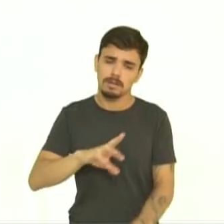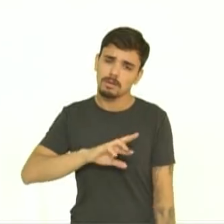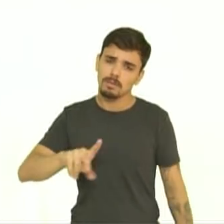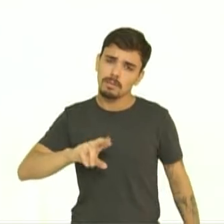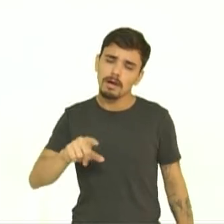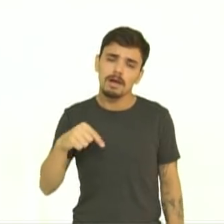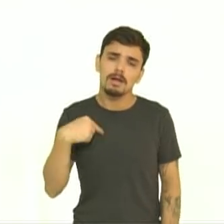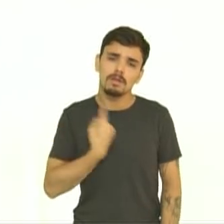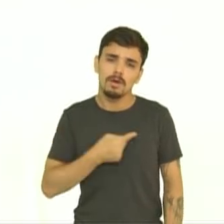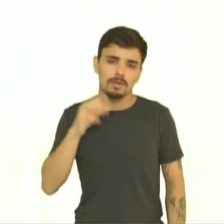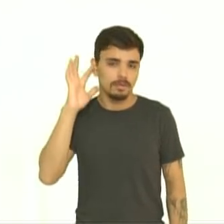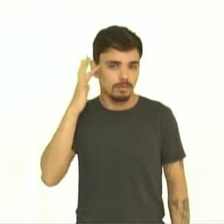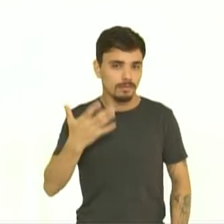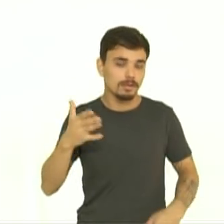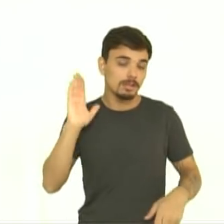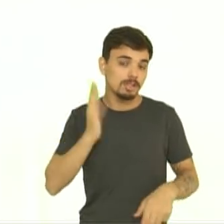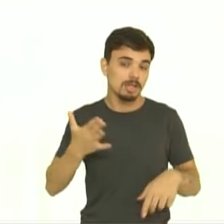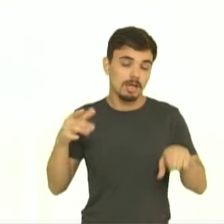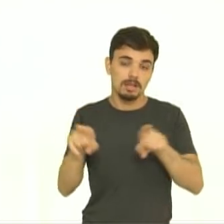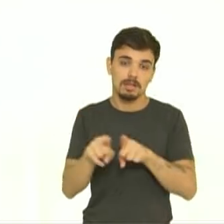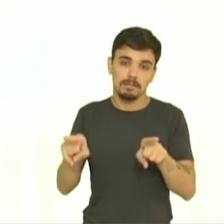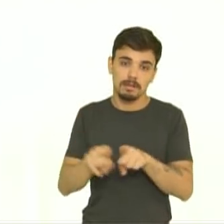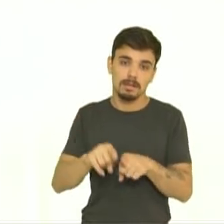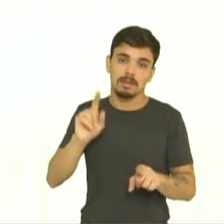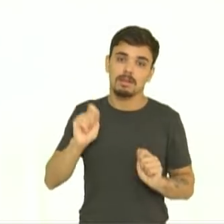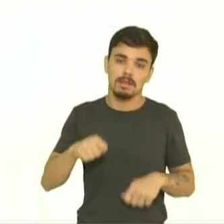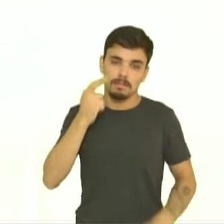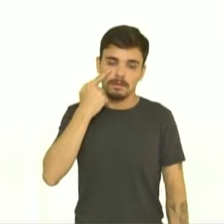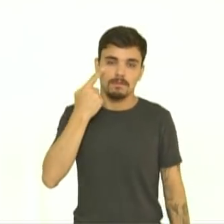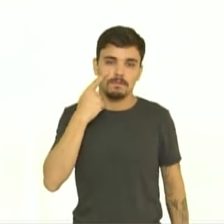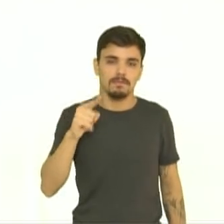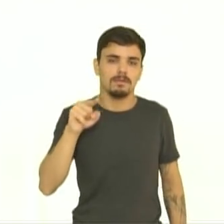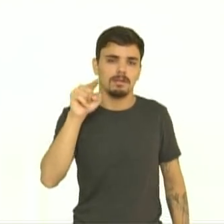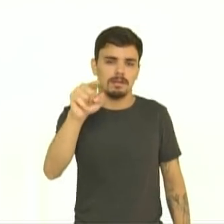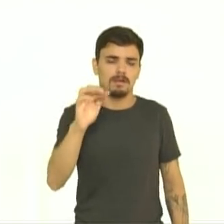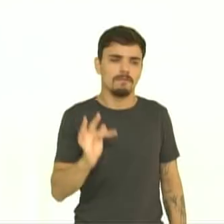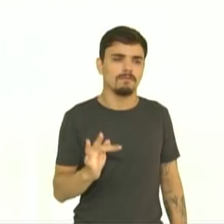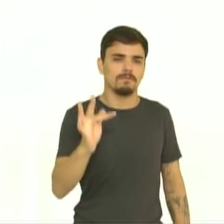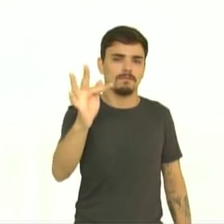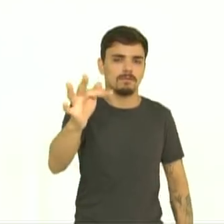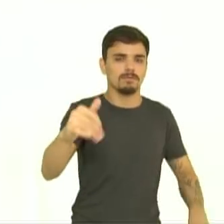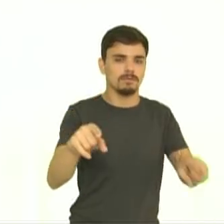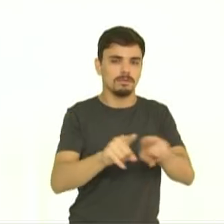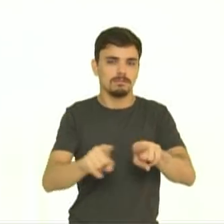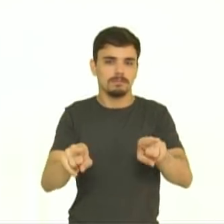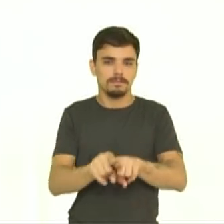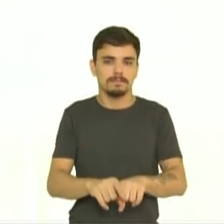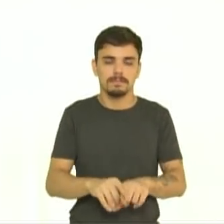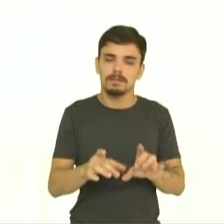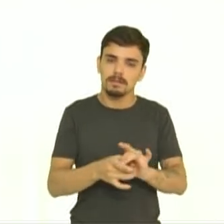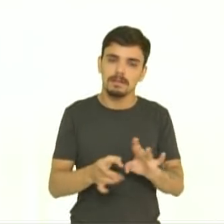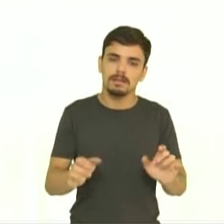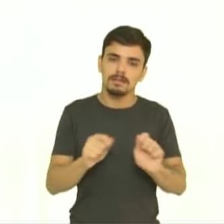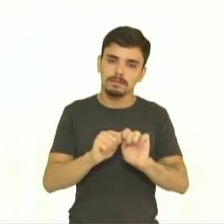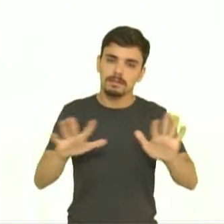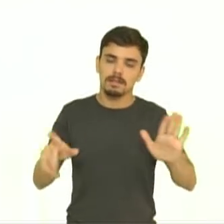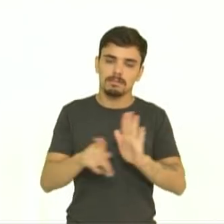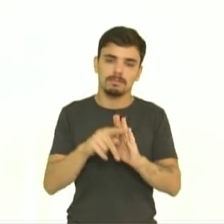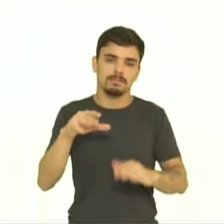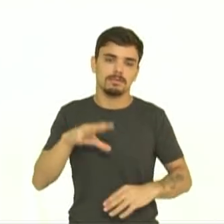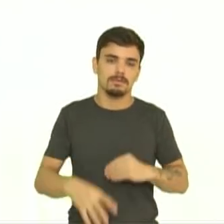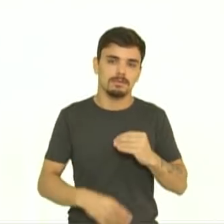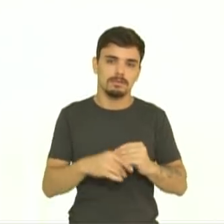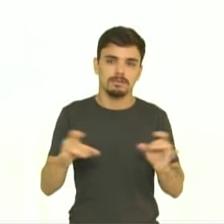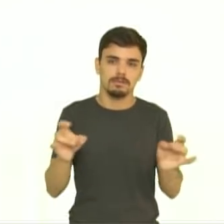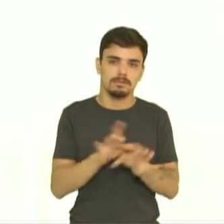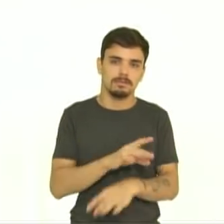gente resolver já, mas que vamos ver lá na frente, lá no futuro. Então ela deixa isso claro na conclusão